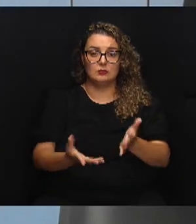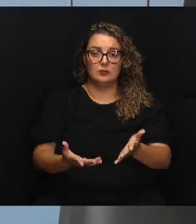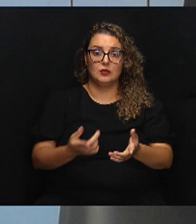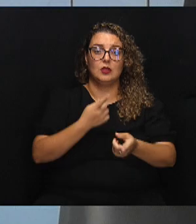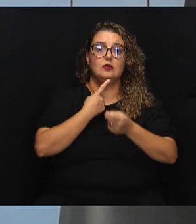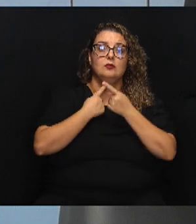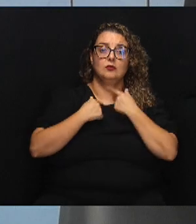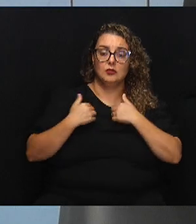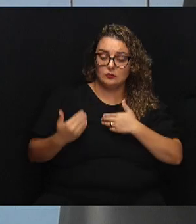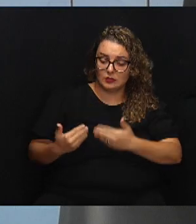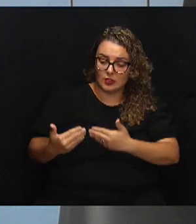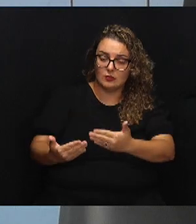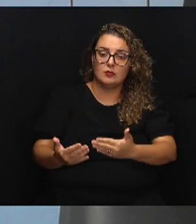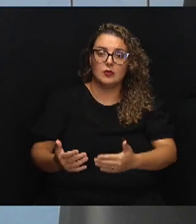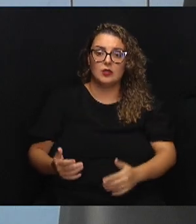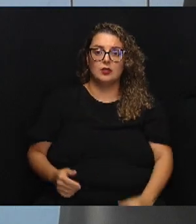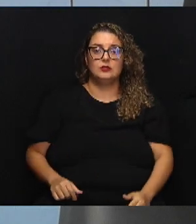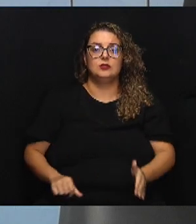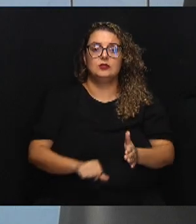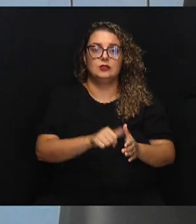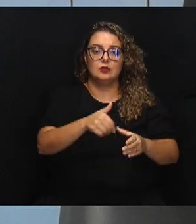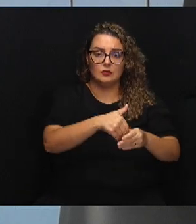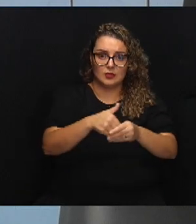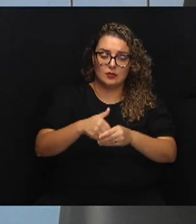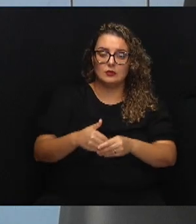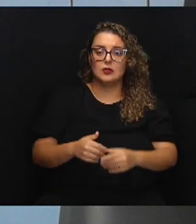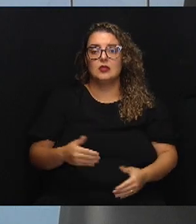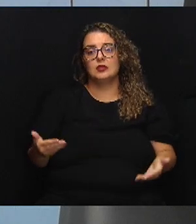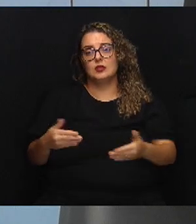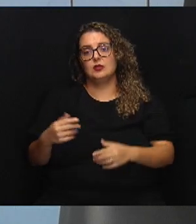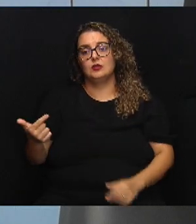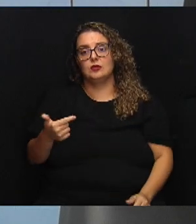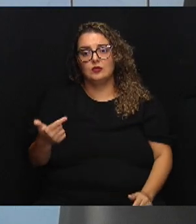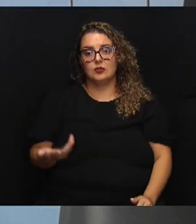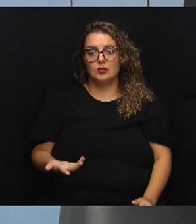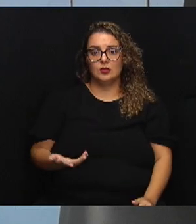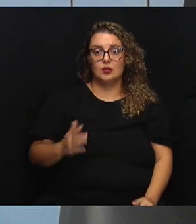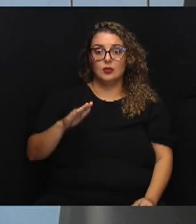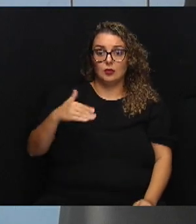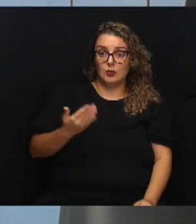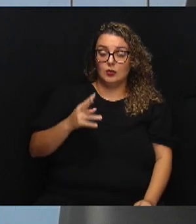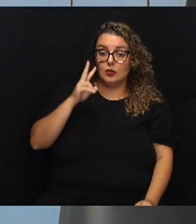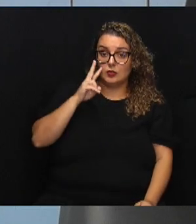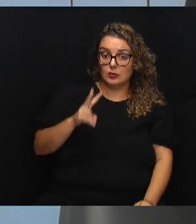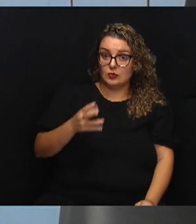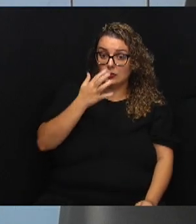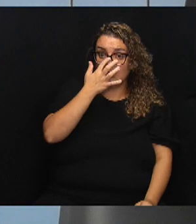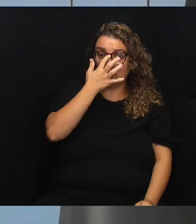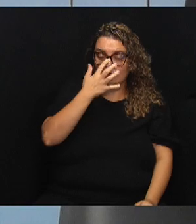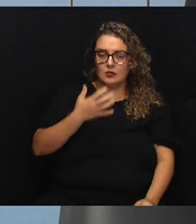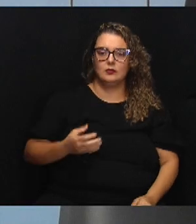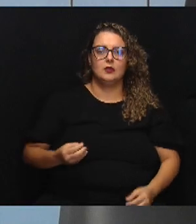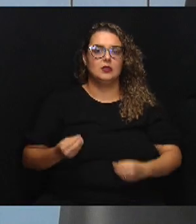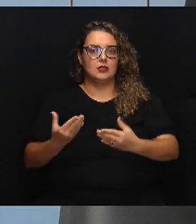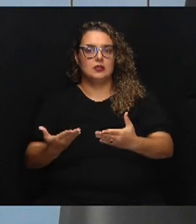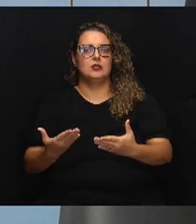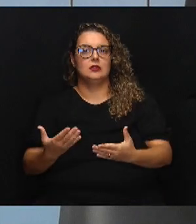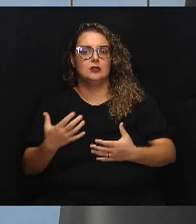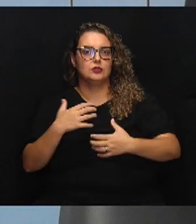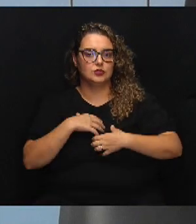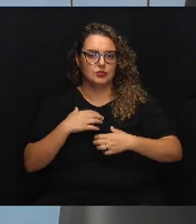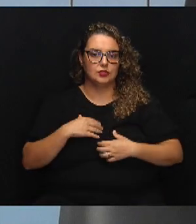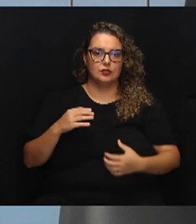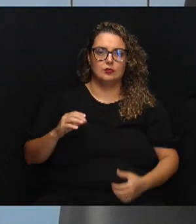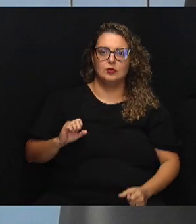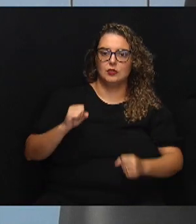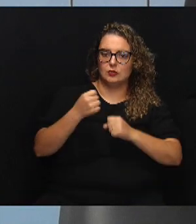vontade que vá para frente. Já passou em primeira votação, agora vai para a segunda, onde a gente dê condições para os protetores E as ONGs